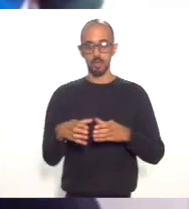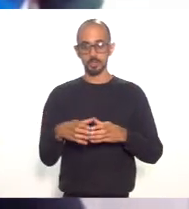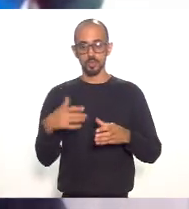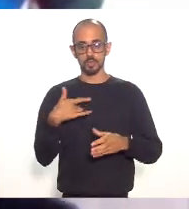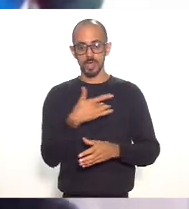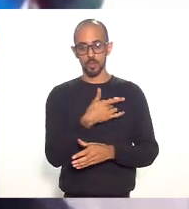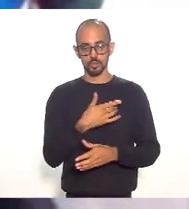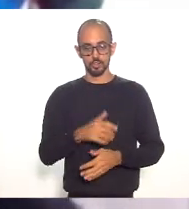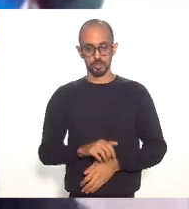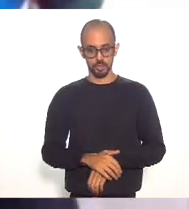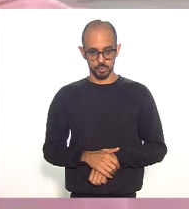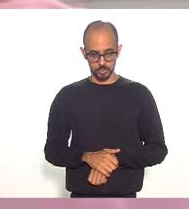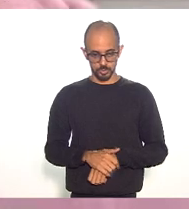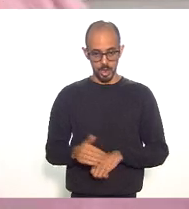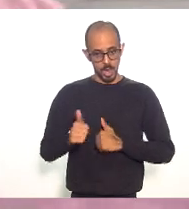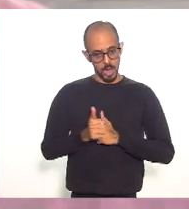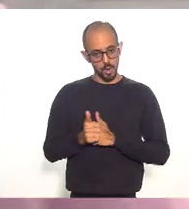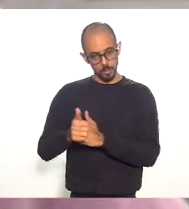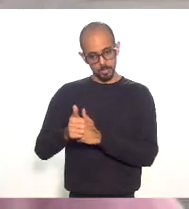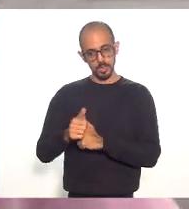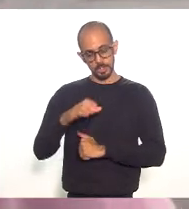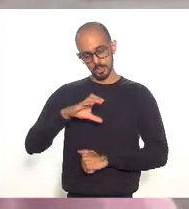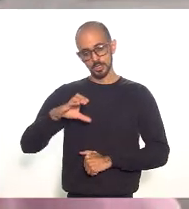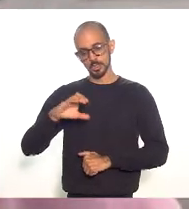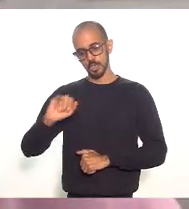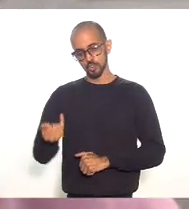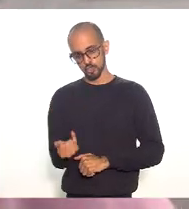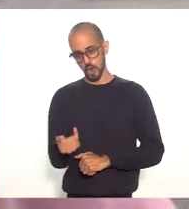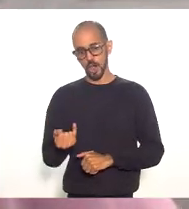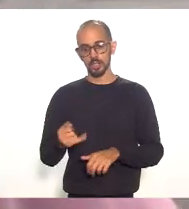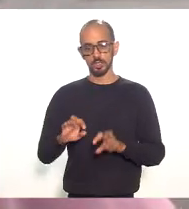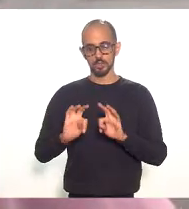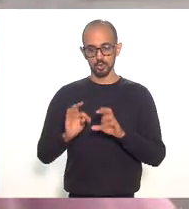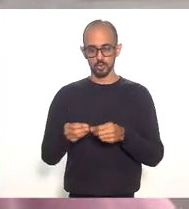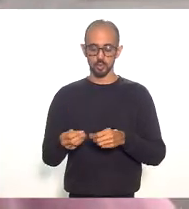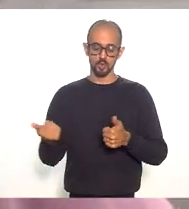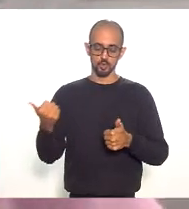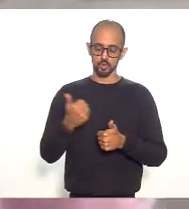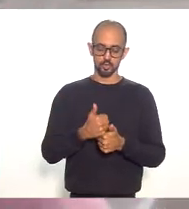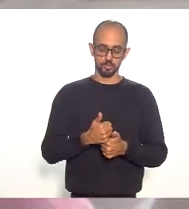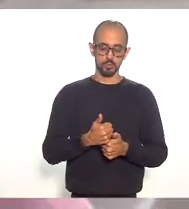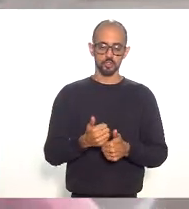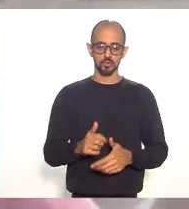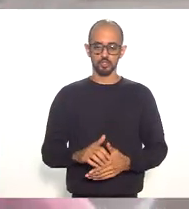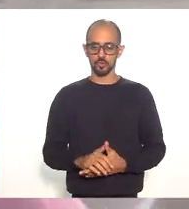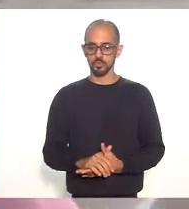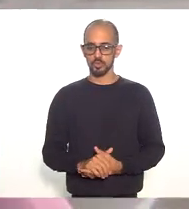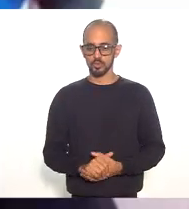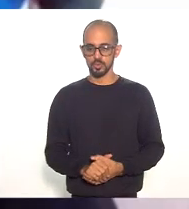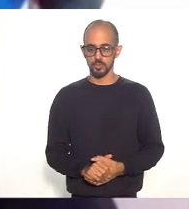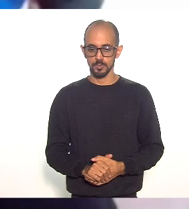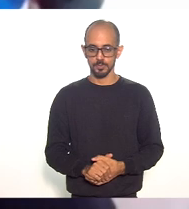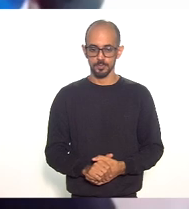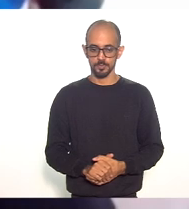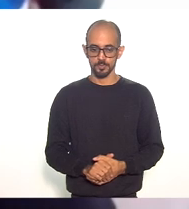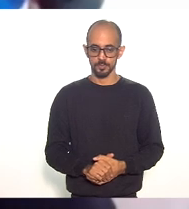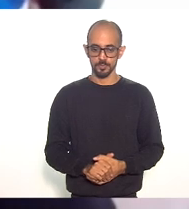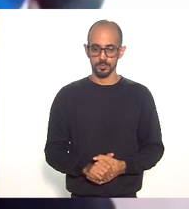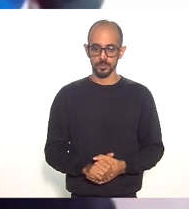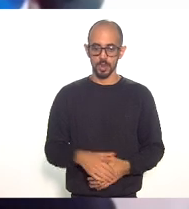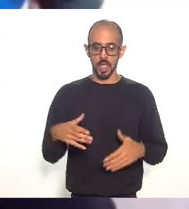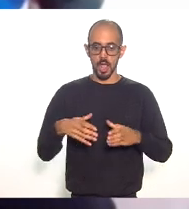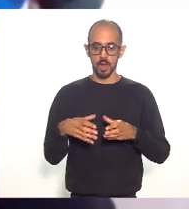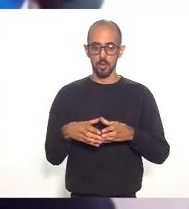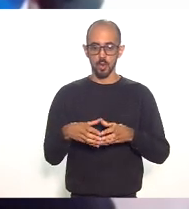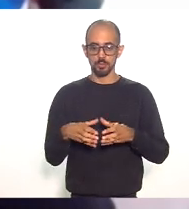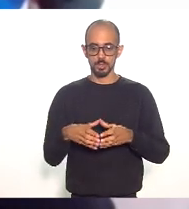Rocha. Acompanho o parecer da CCJ nos termos do substitutivo. Para emitir pela Comissão de Trabalho,